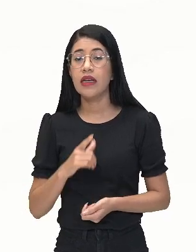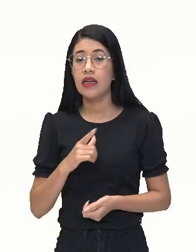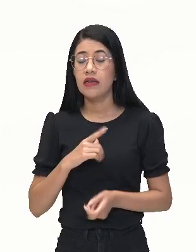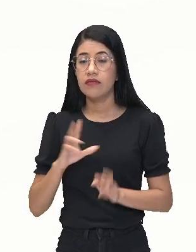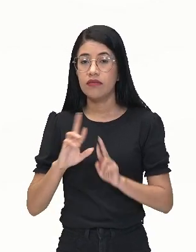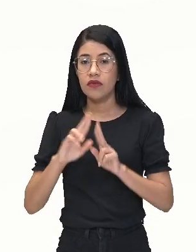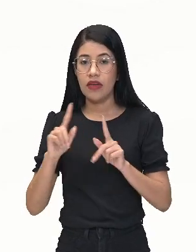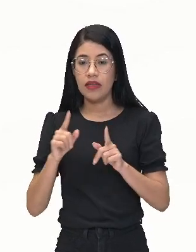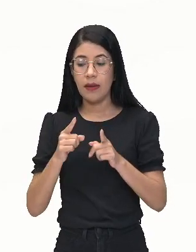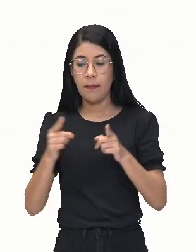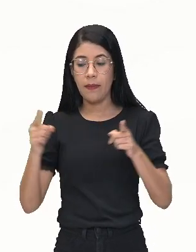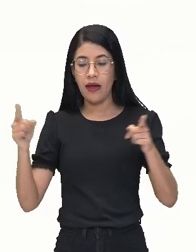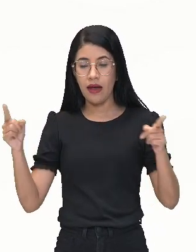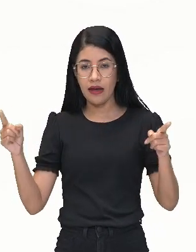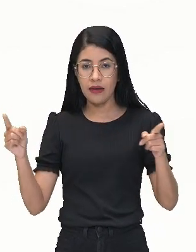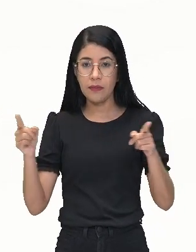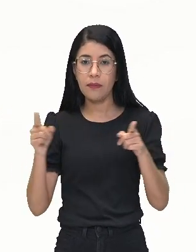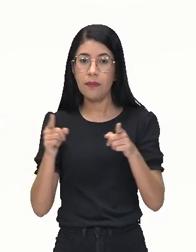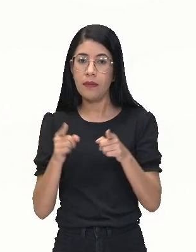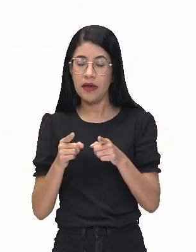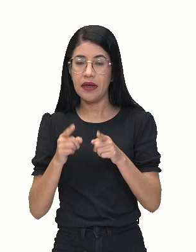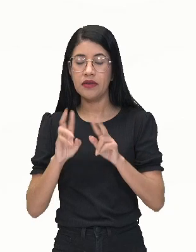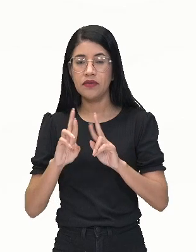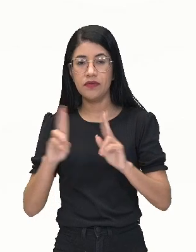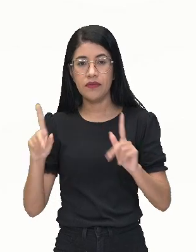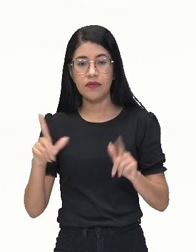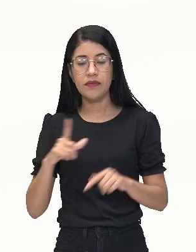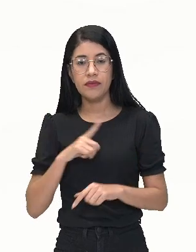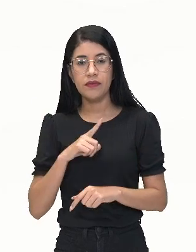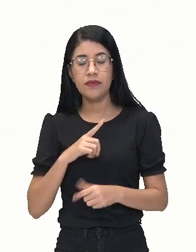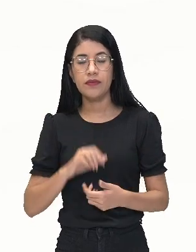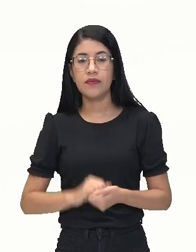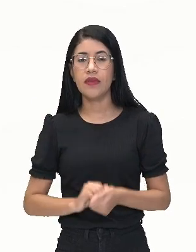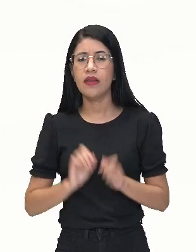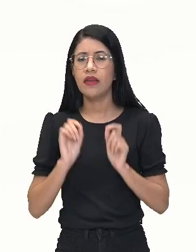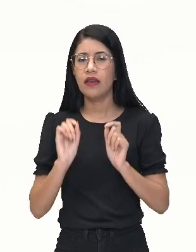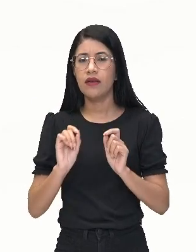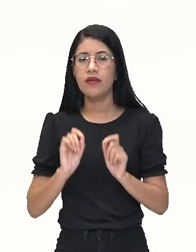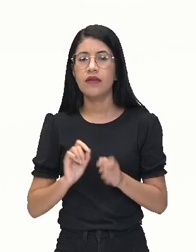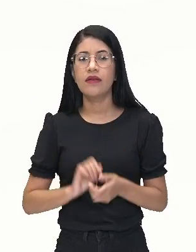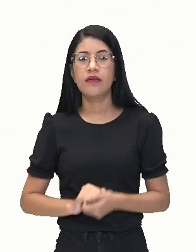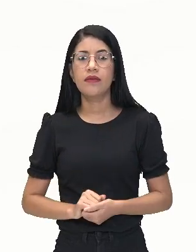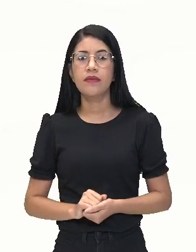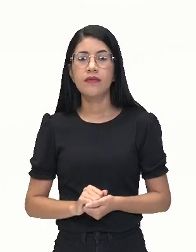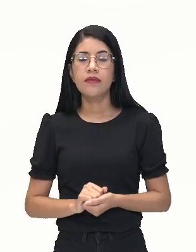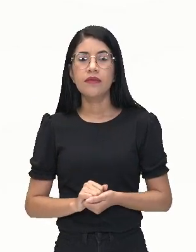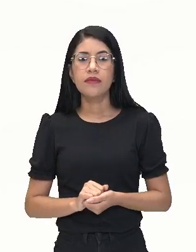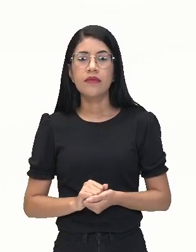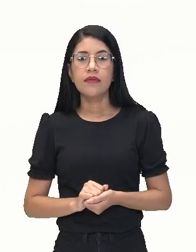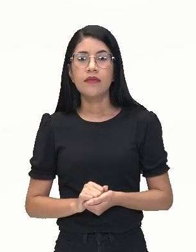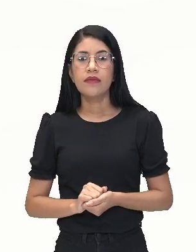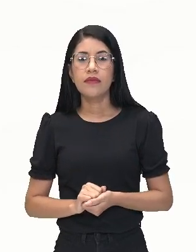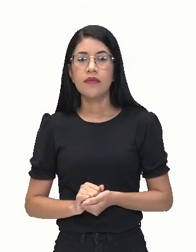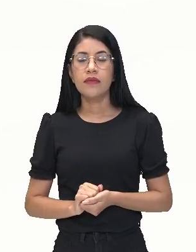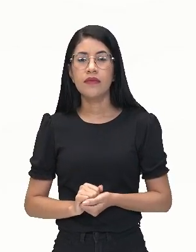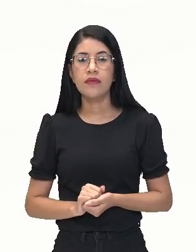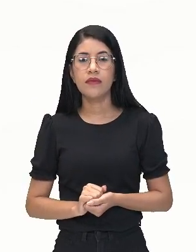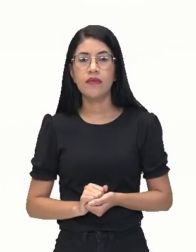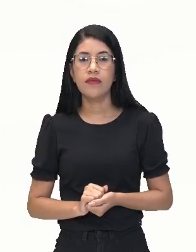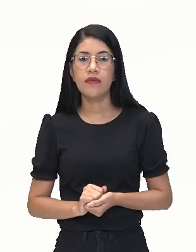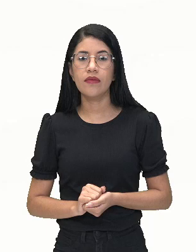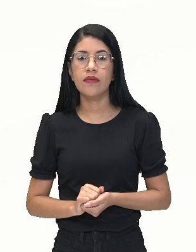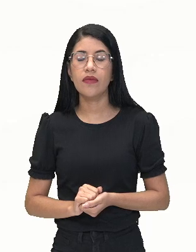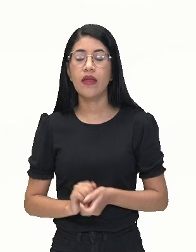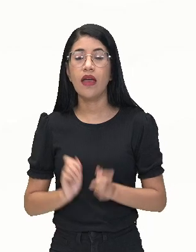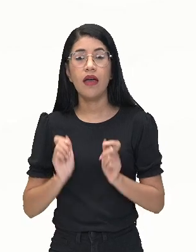escalas grandes e escalas pequenas. A diferença é a seguinte: para a gente saber se uma escala